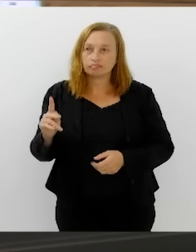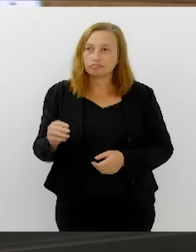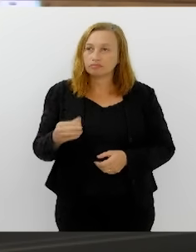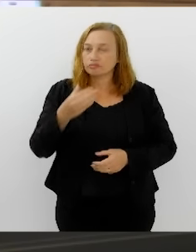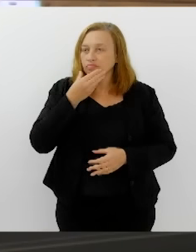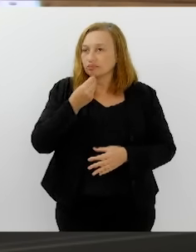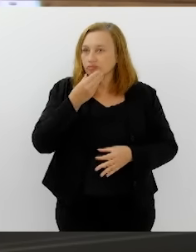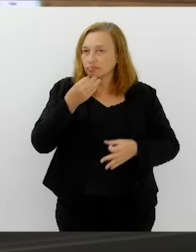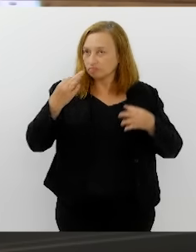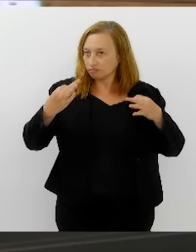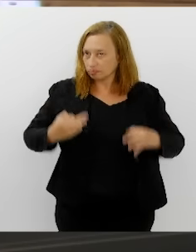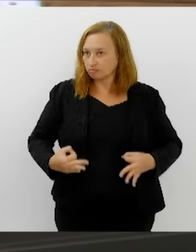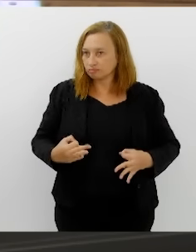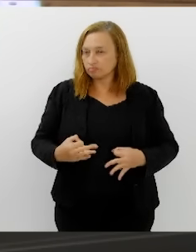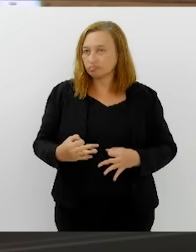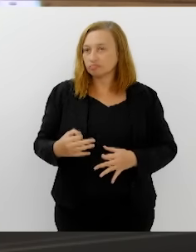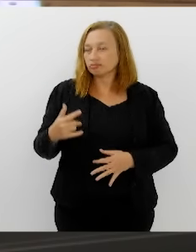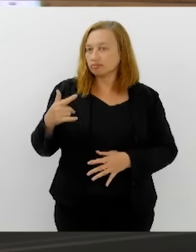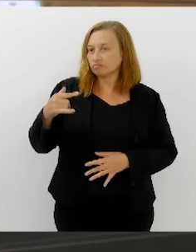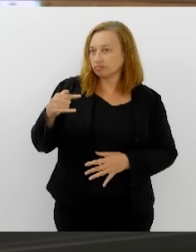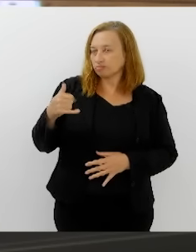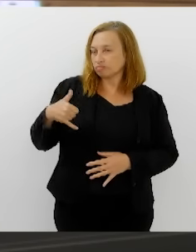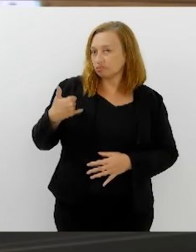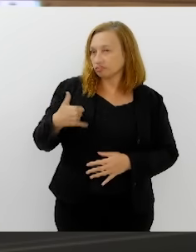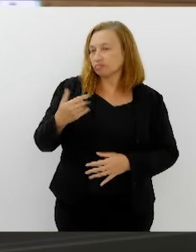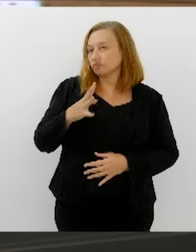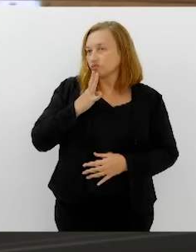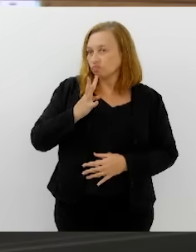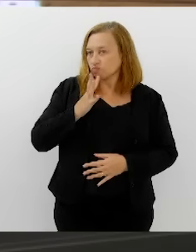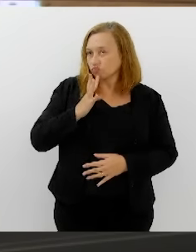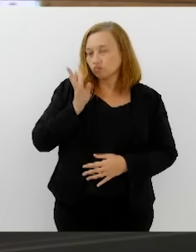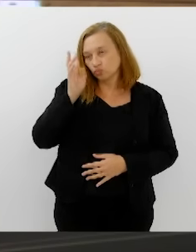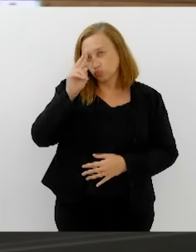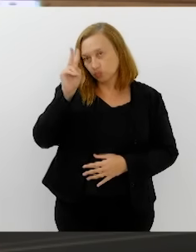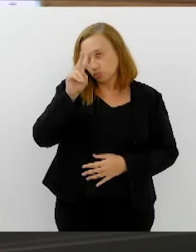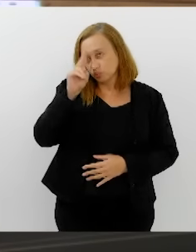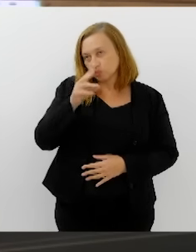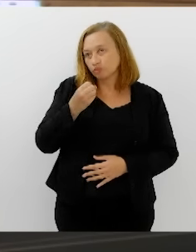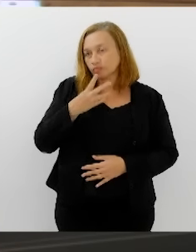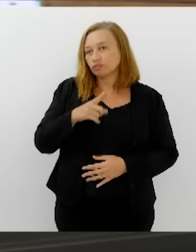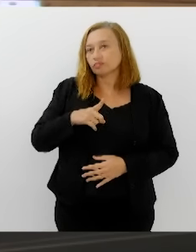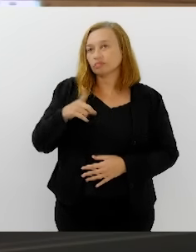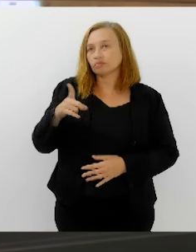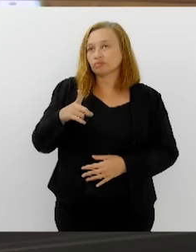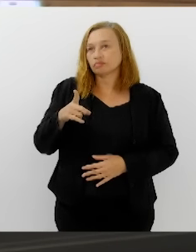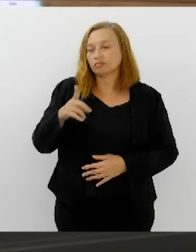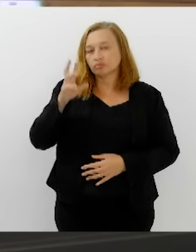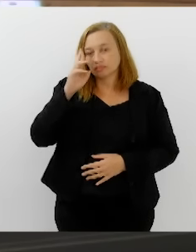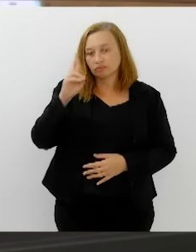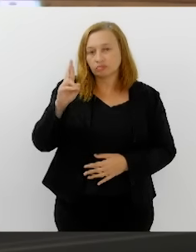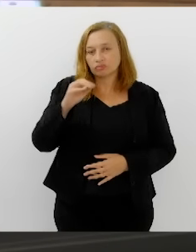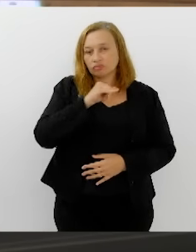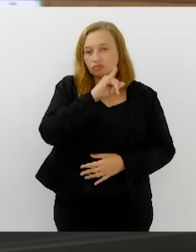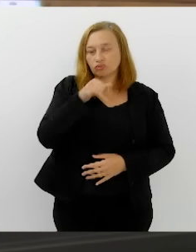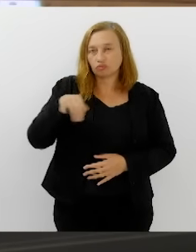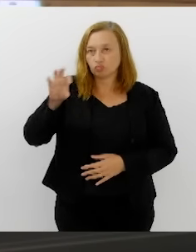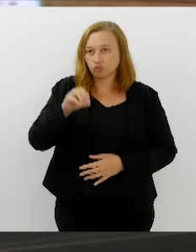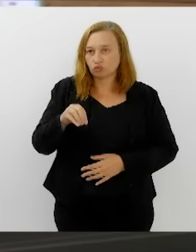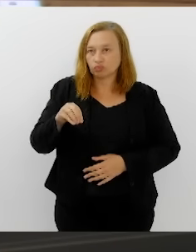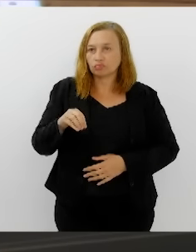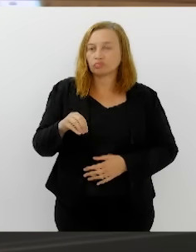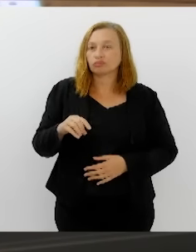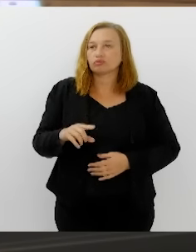conheço desde os 7 anos de idade. Me recordo bem ainda quando ele era Senhor João. Tínhamos